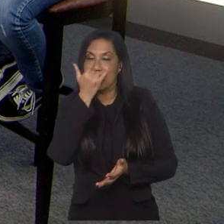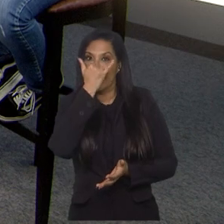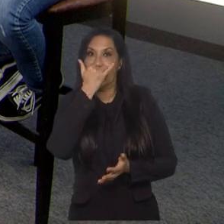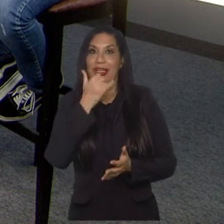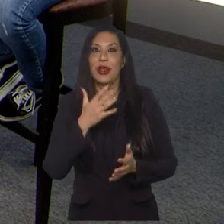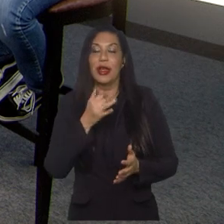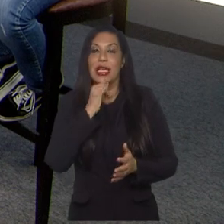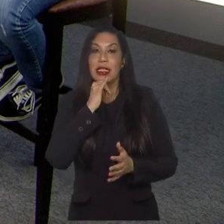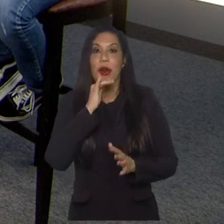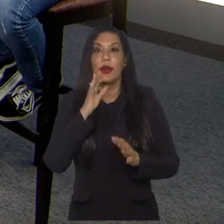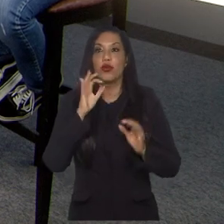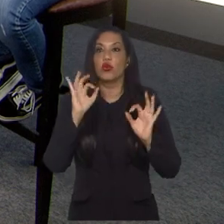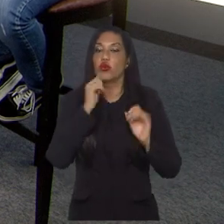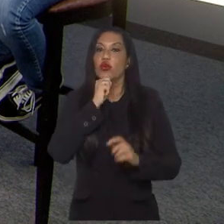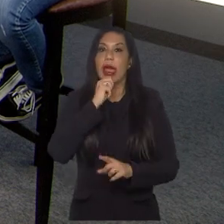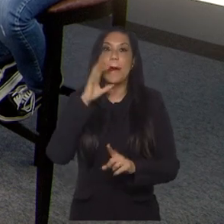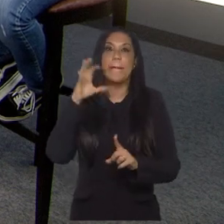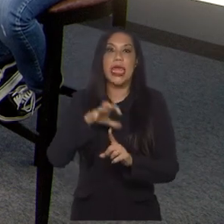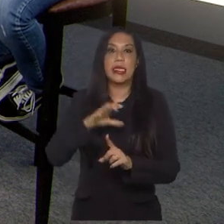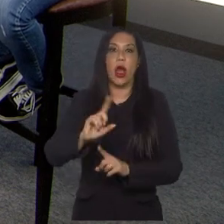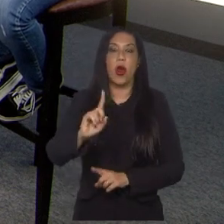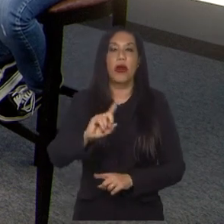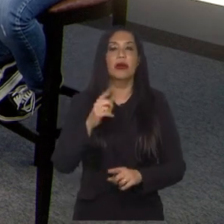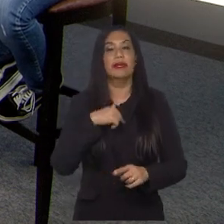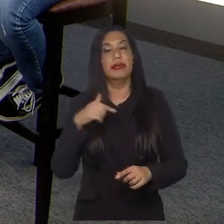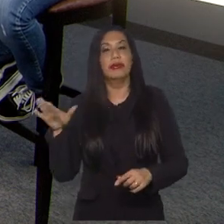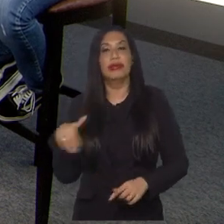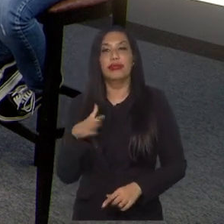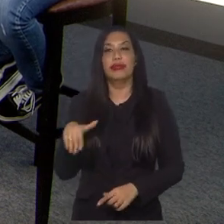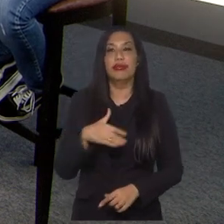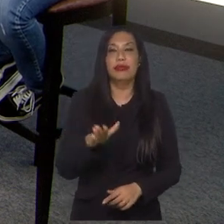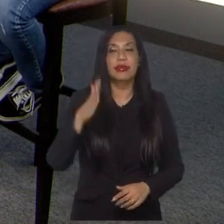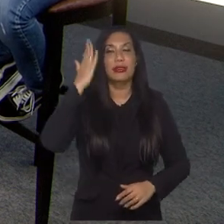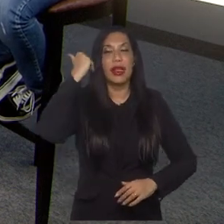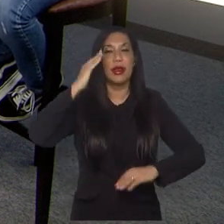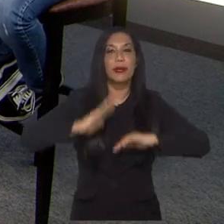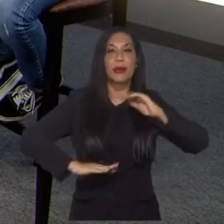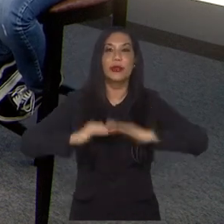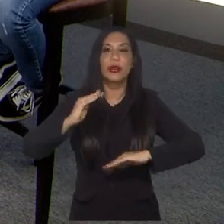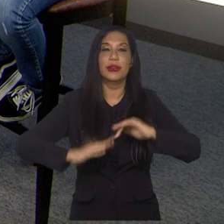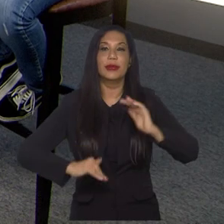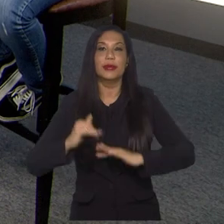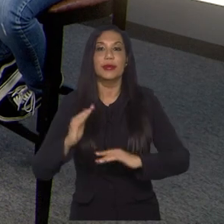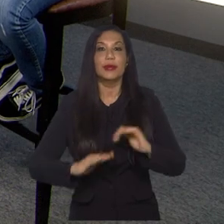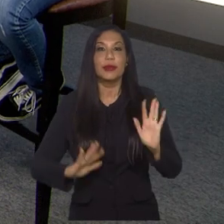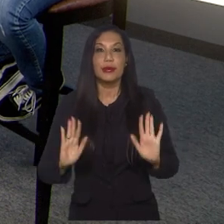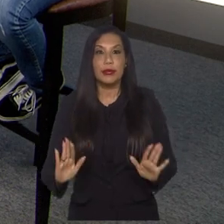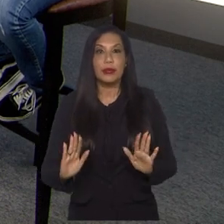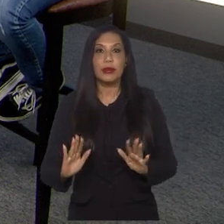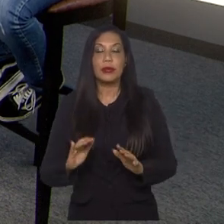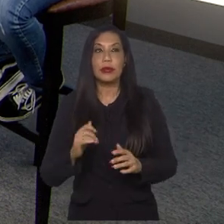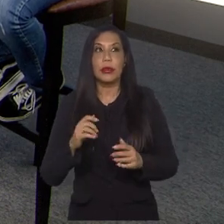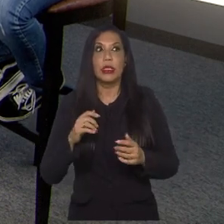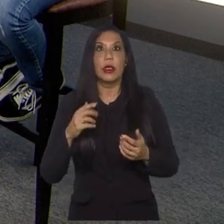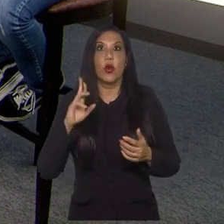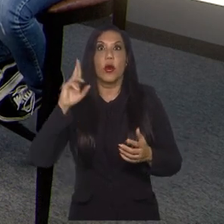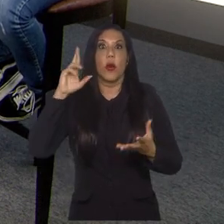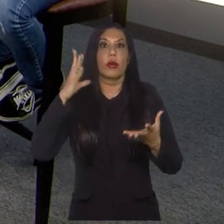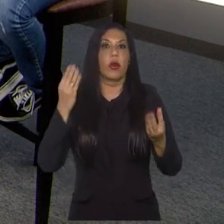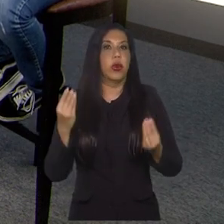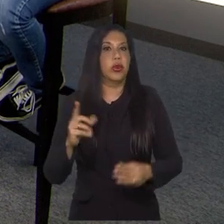pressão, de certa forma. Total. Porque chega ali, vai fazer, né, o que elas têm que fazer. Assim, sem muita